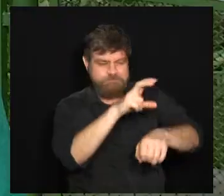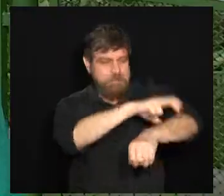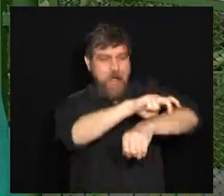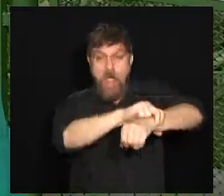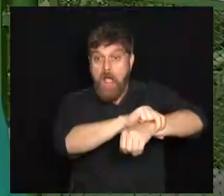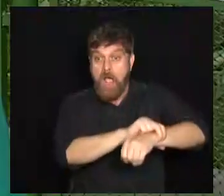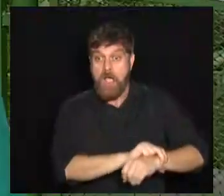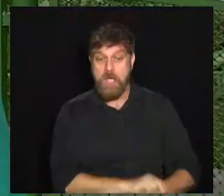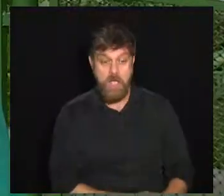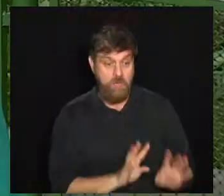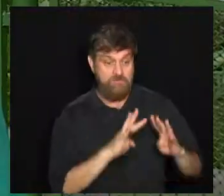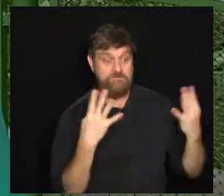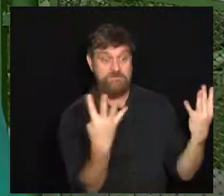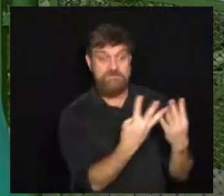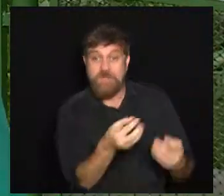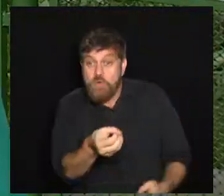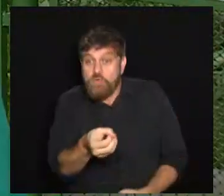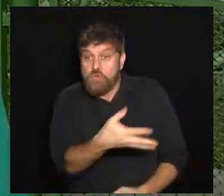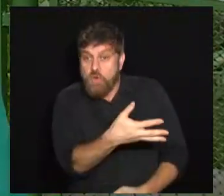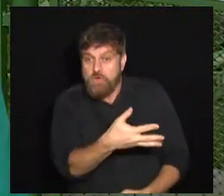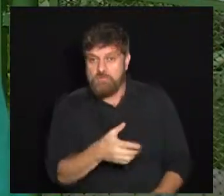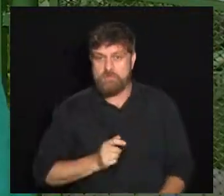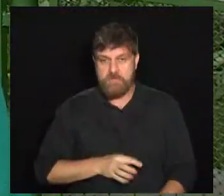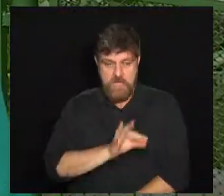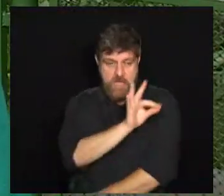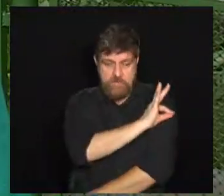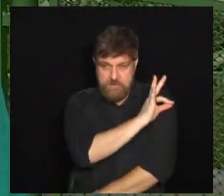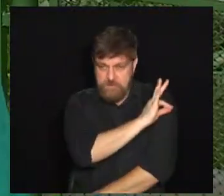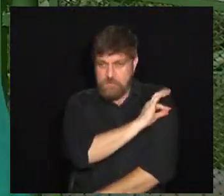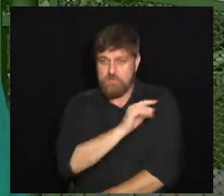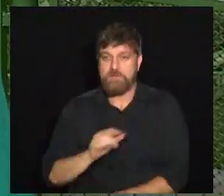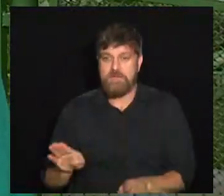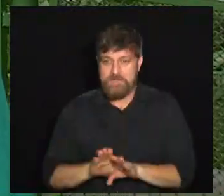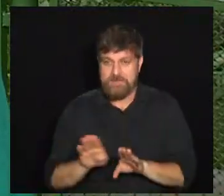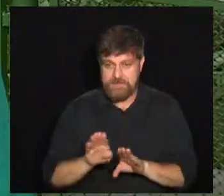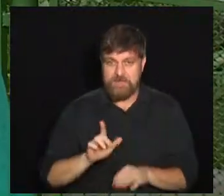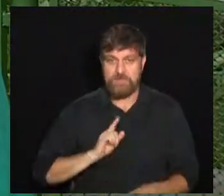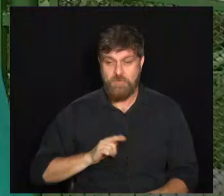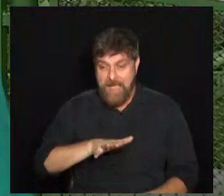nova. E agora a Prefeitura de Campinas, através do